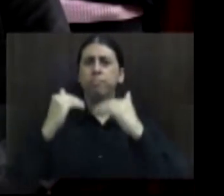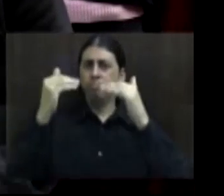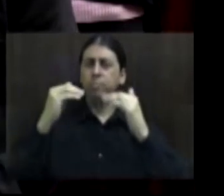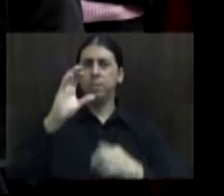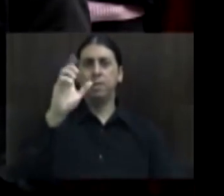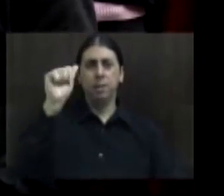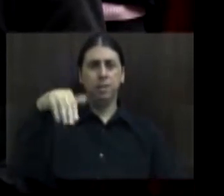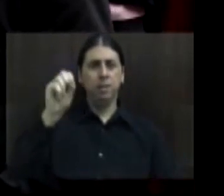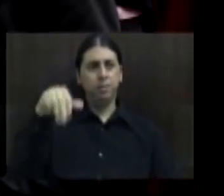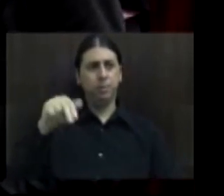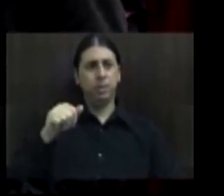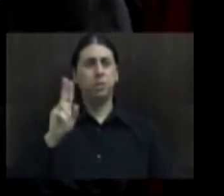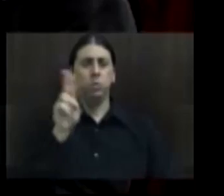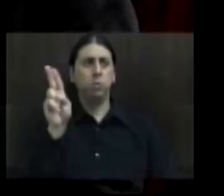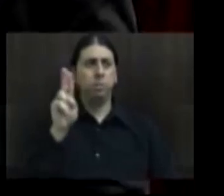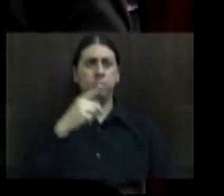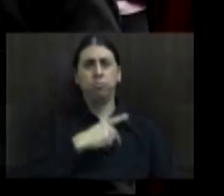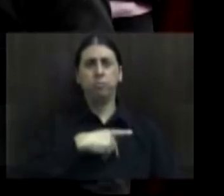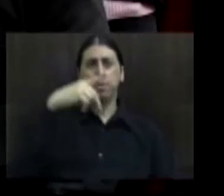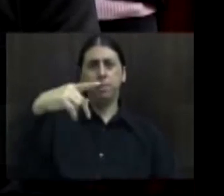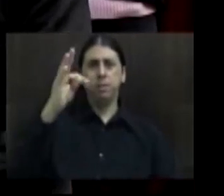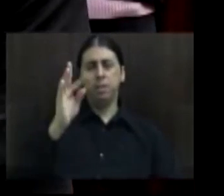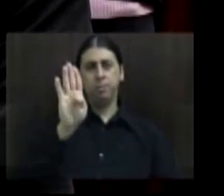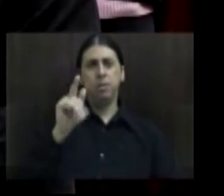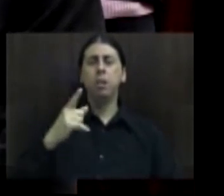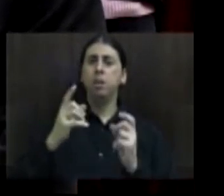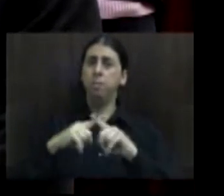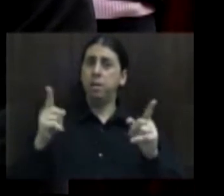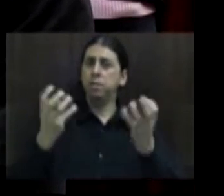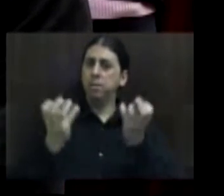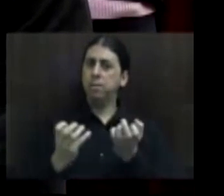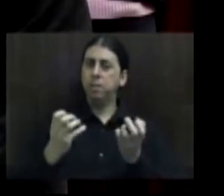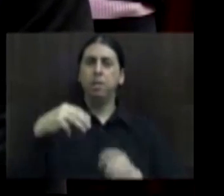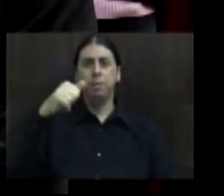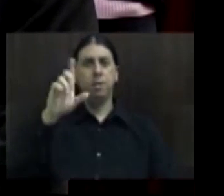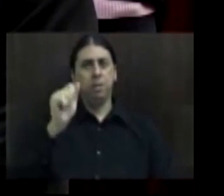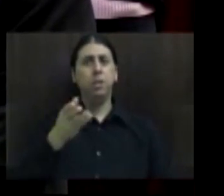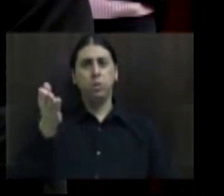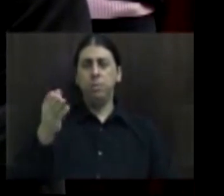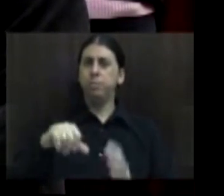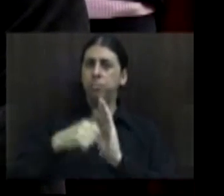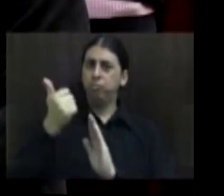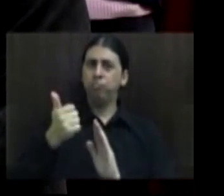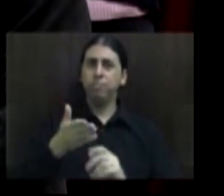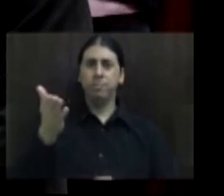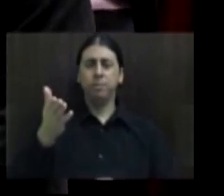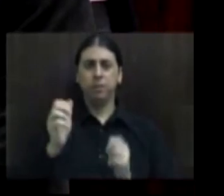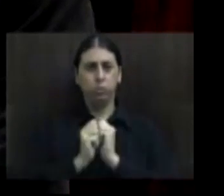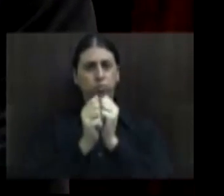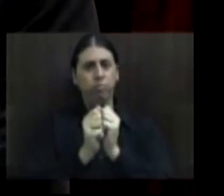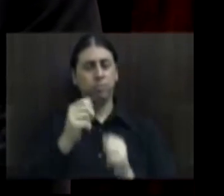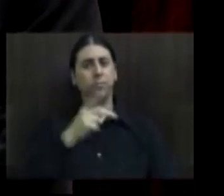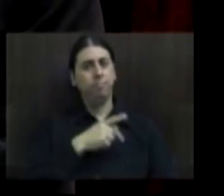clas em nome do PTB mas queria Deputado Marcel van em primeiro lugar como seu colega de